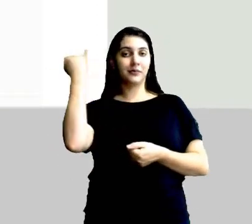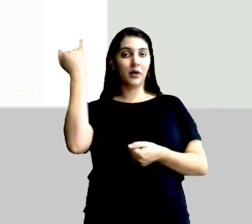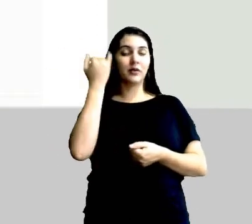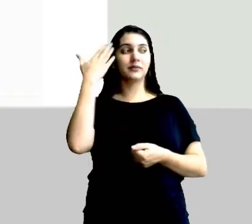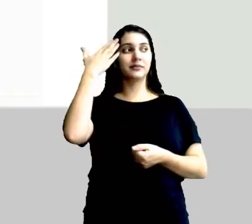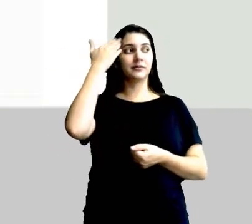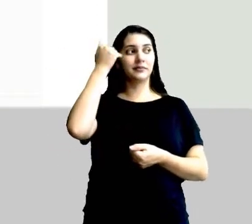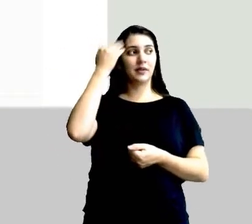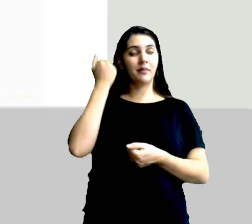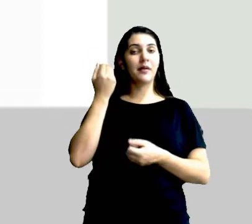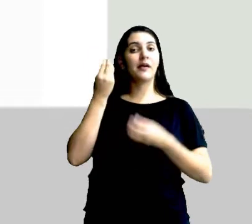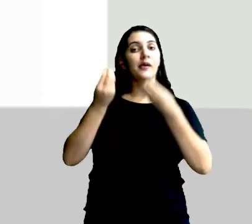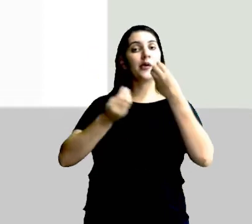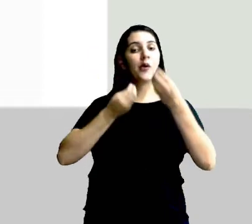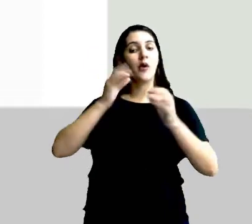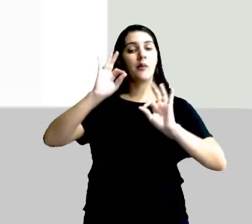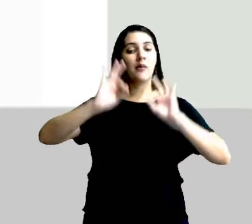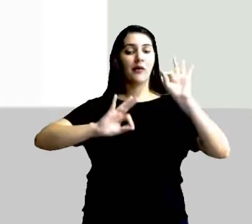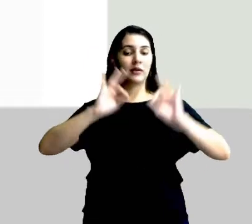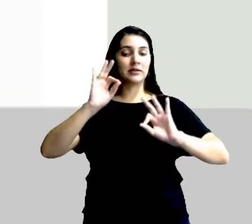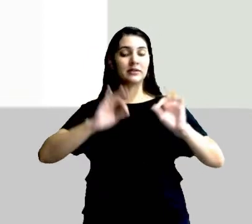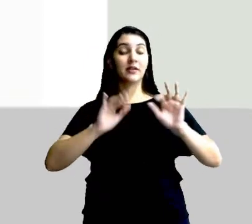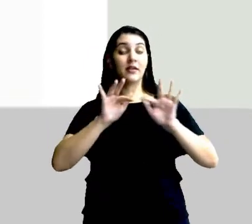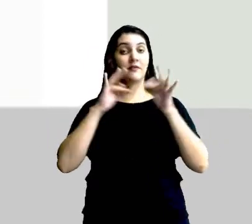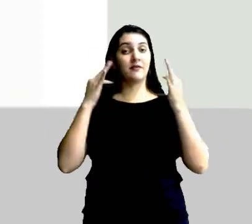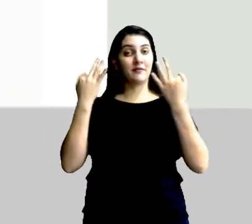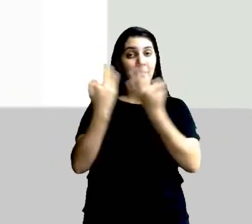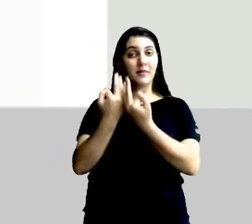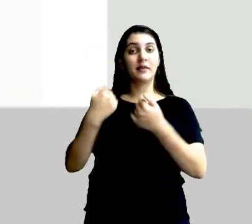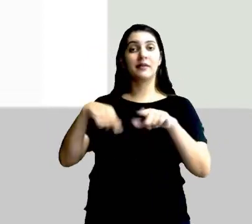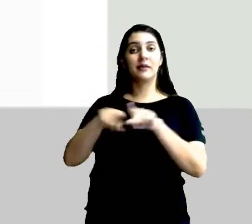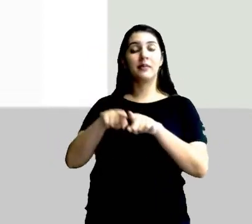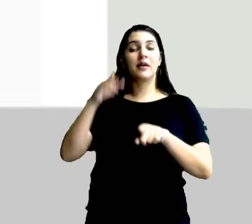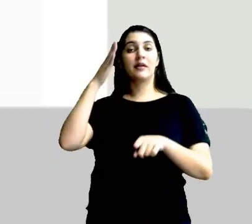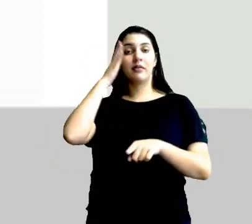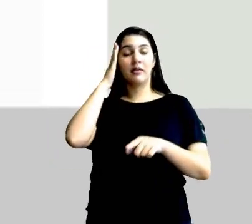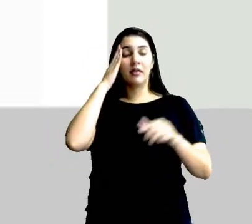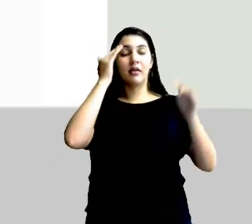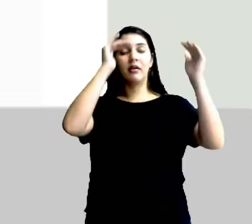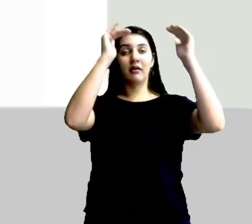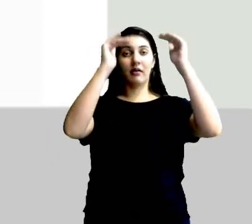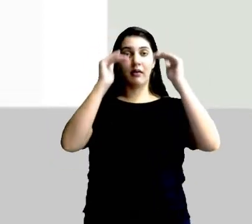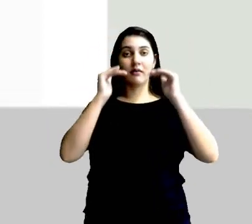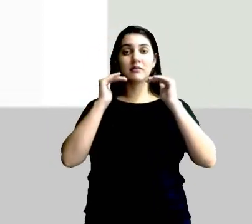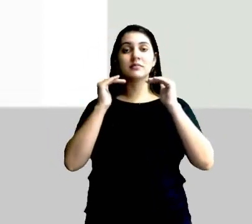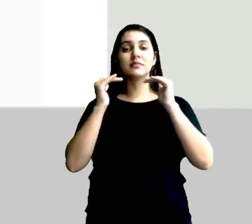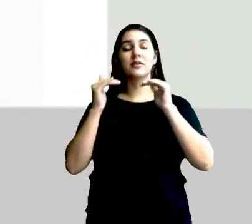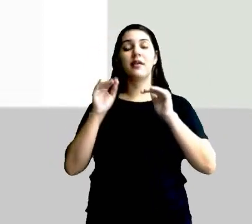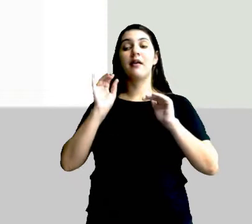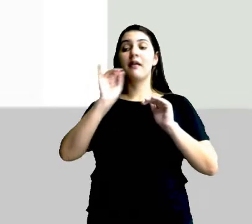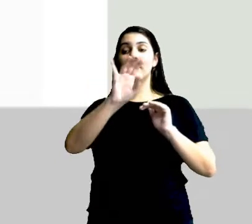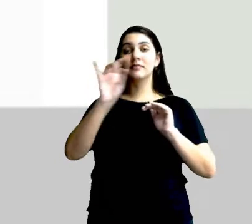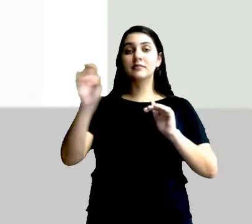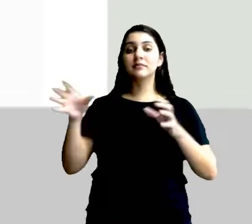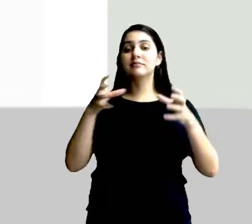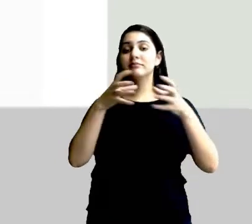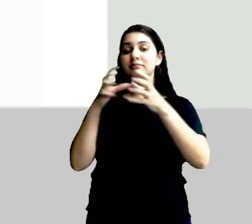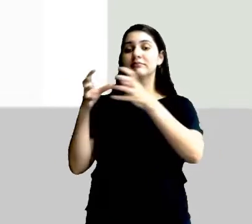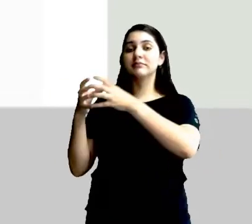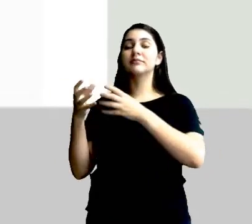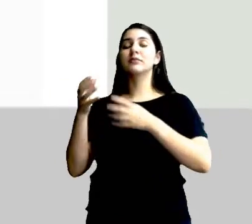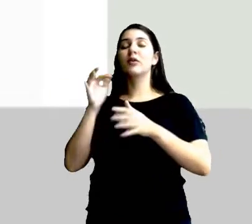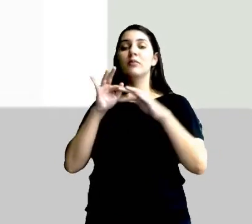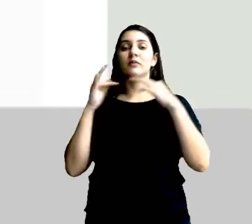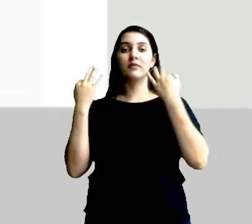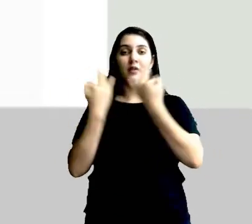importante você saber a composição também das famílias e entender, além de respeitar cada formação. Então nós